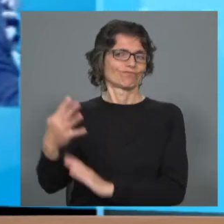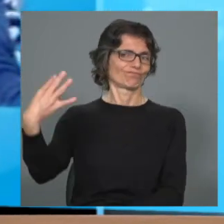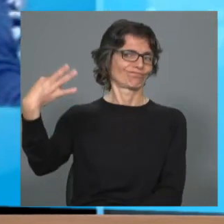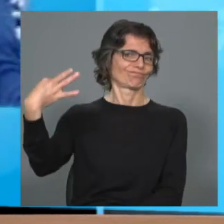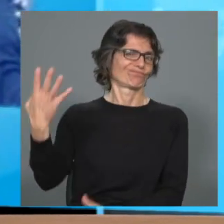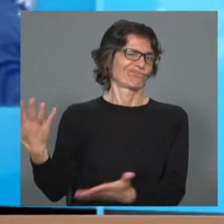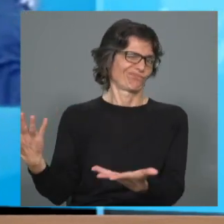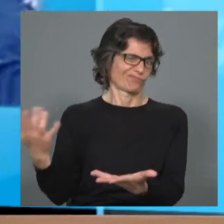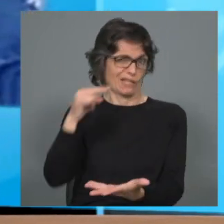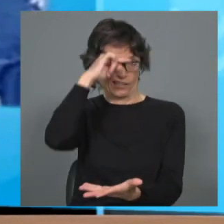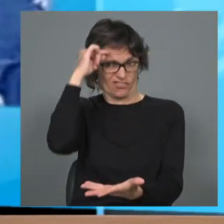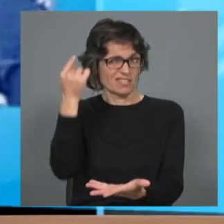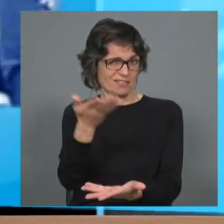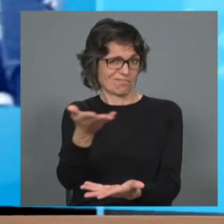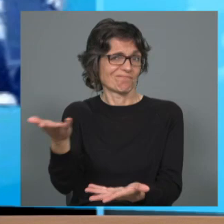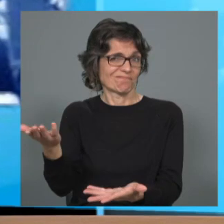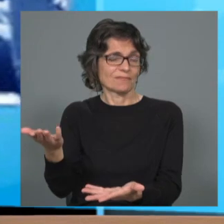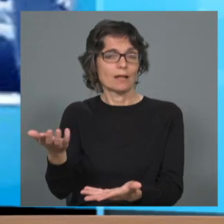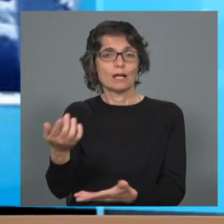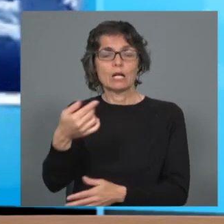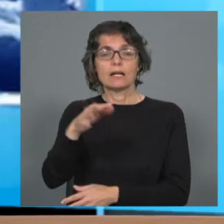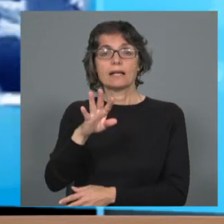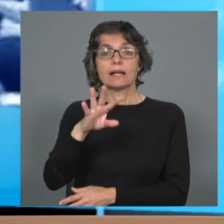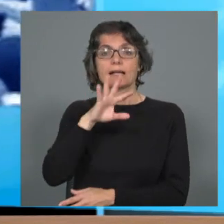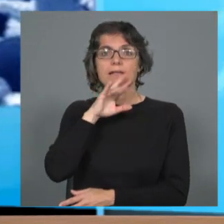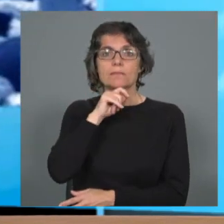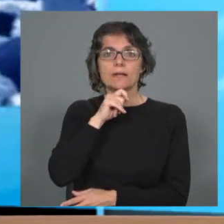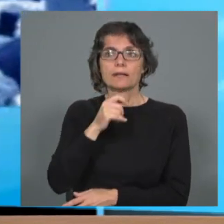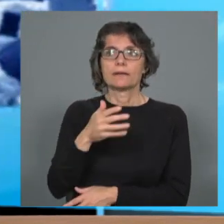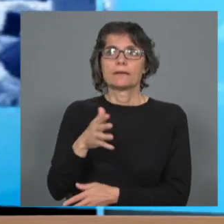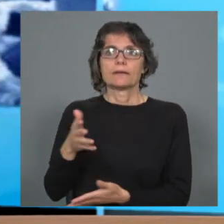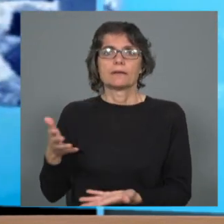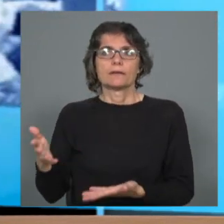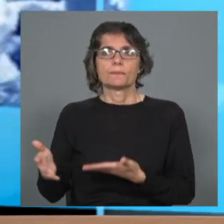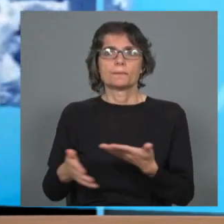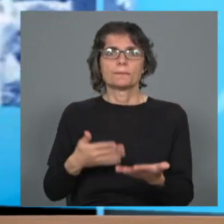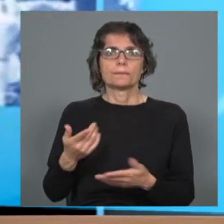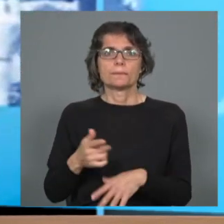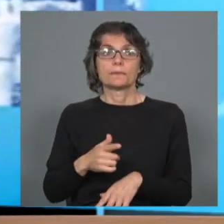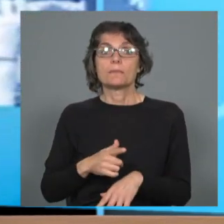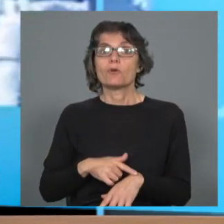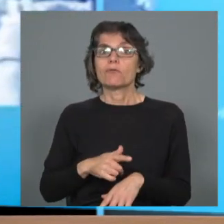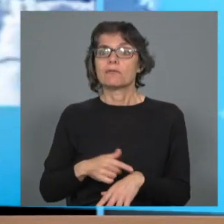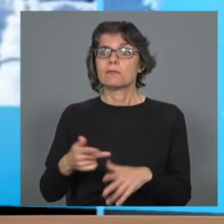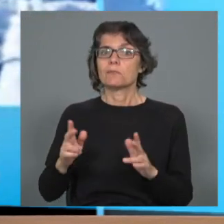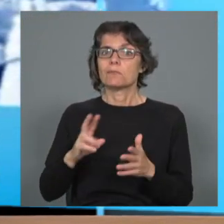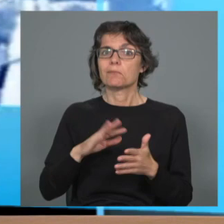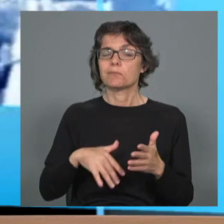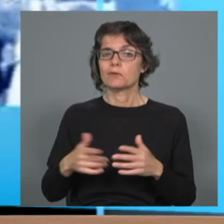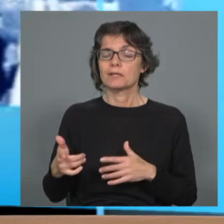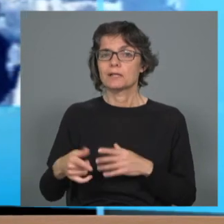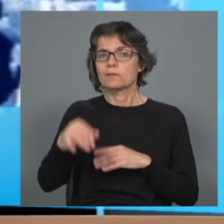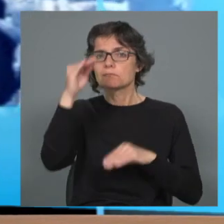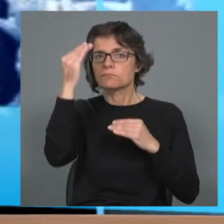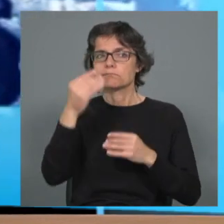eu, e as mães estão com pouco que fazer, disponíveis para a mudança e disponíveis para aprender. Já